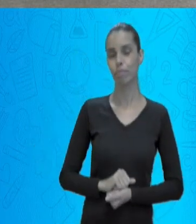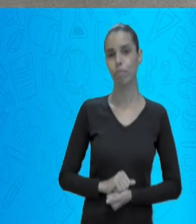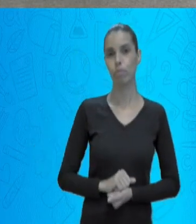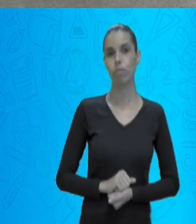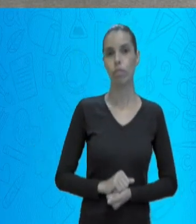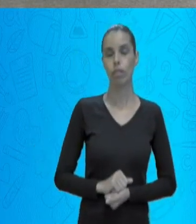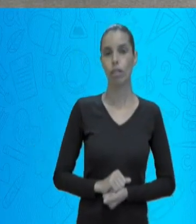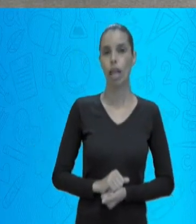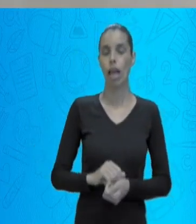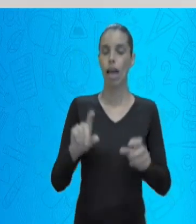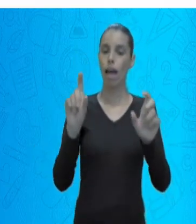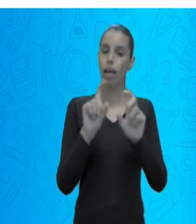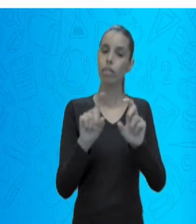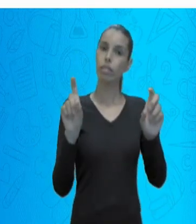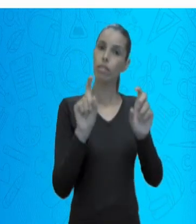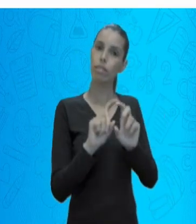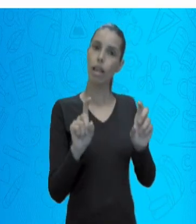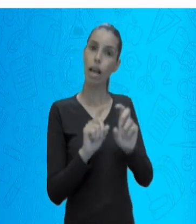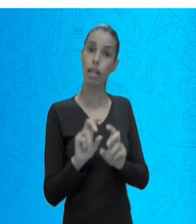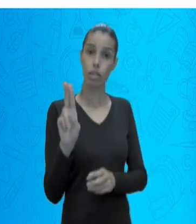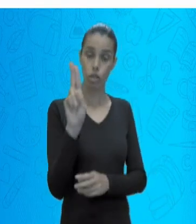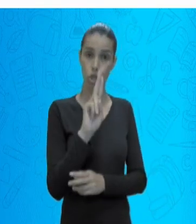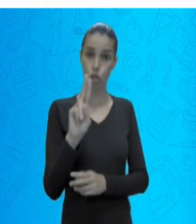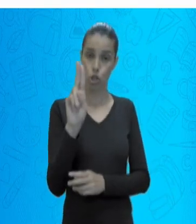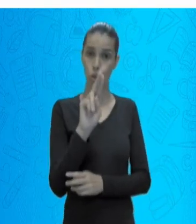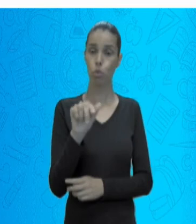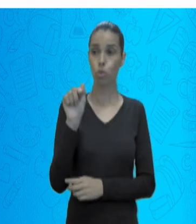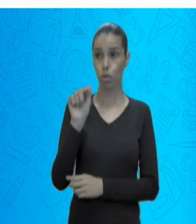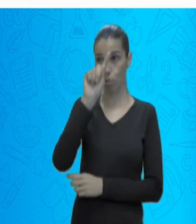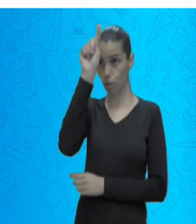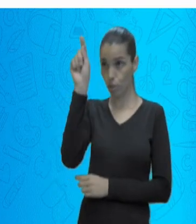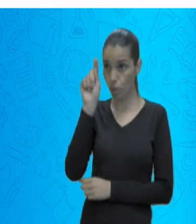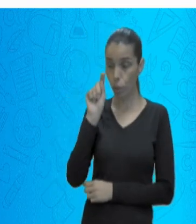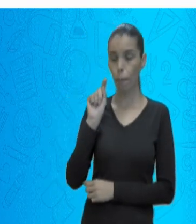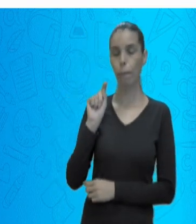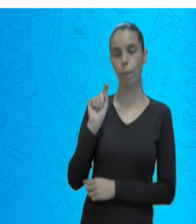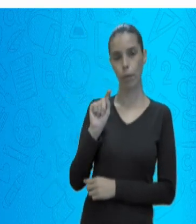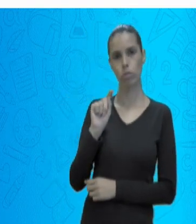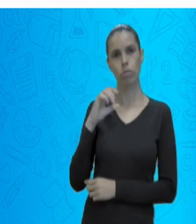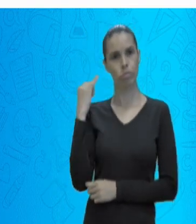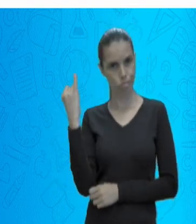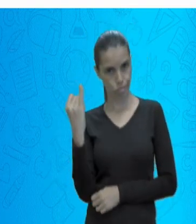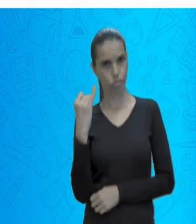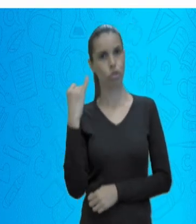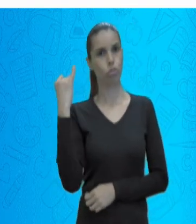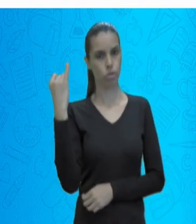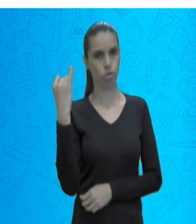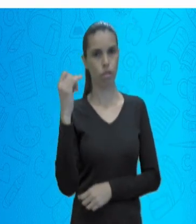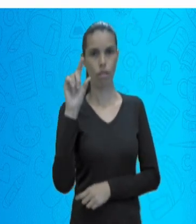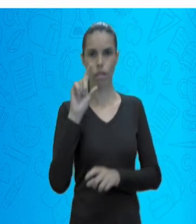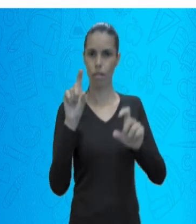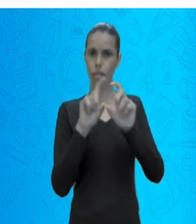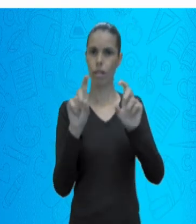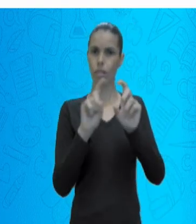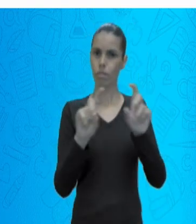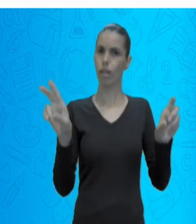As frases que usam ponto de interrogação, olha só a importância, são chamadas de frases